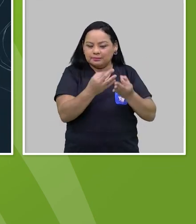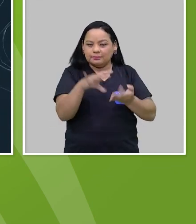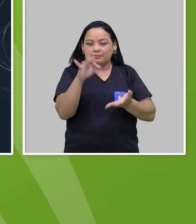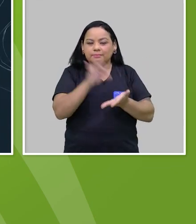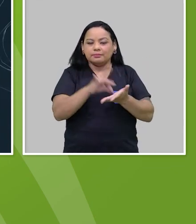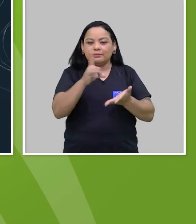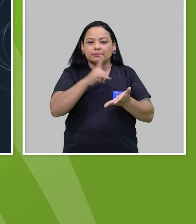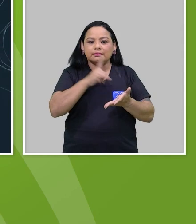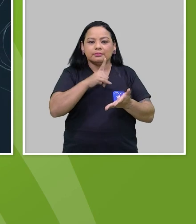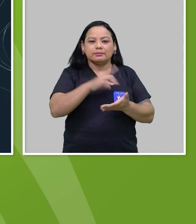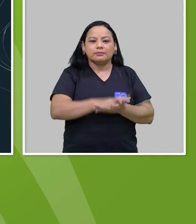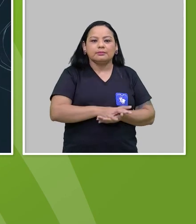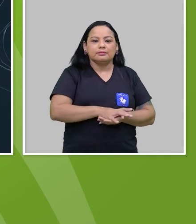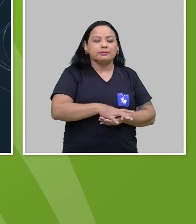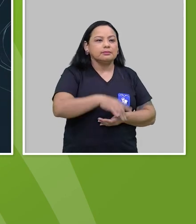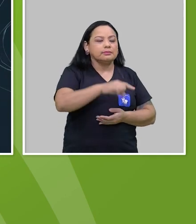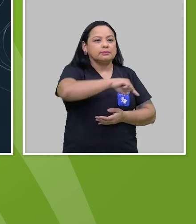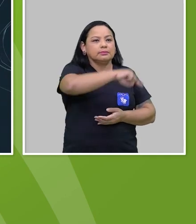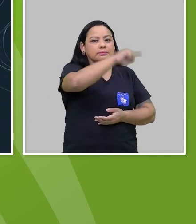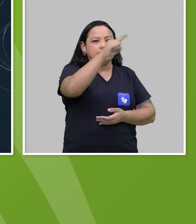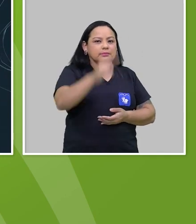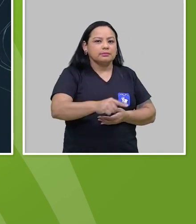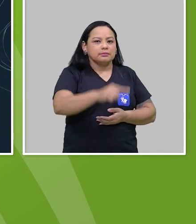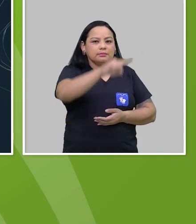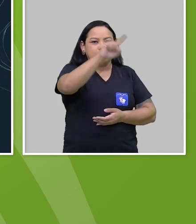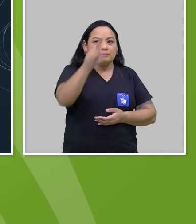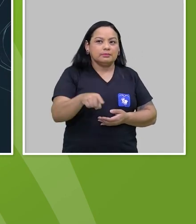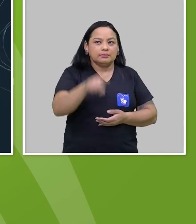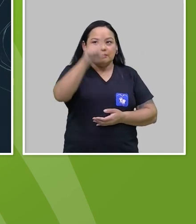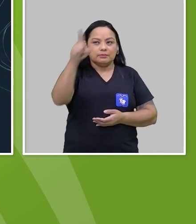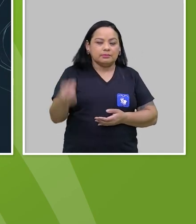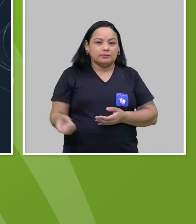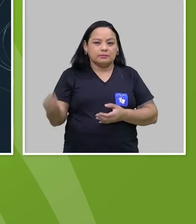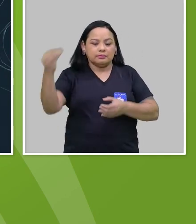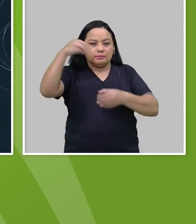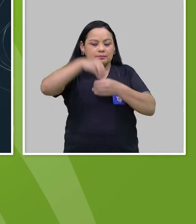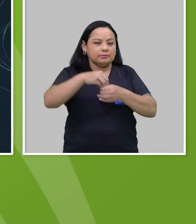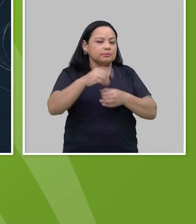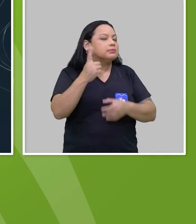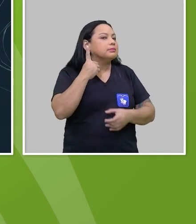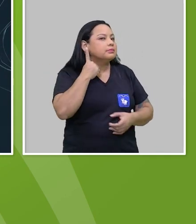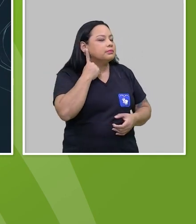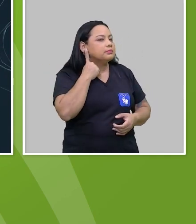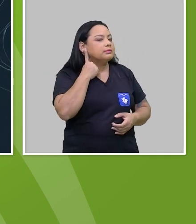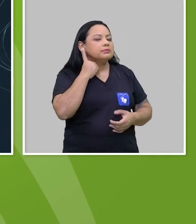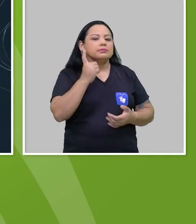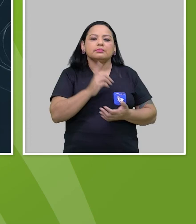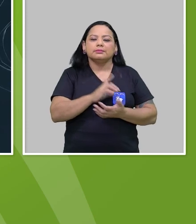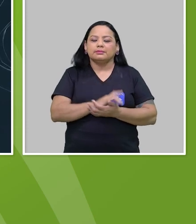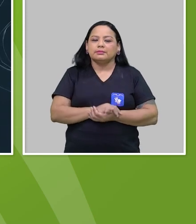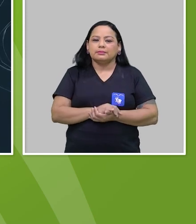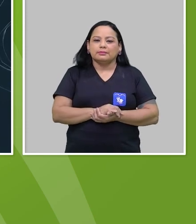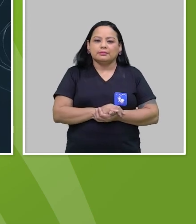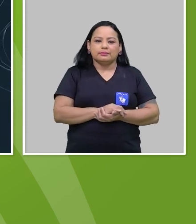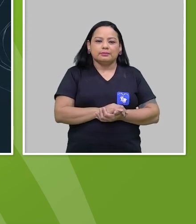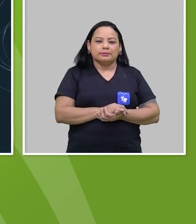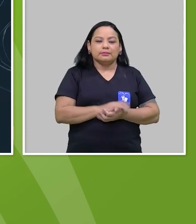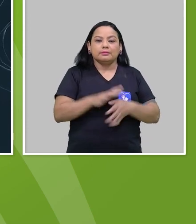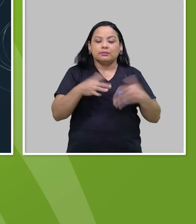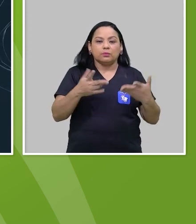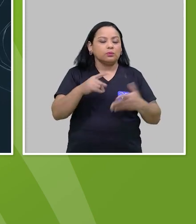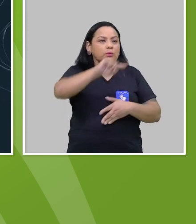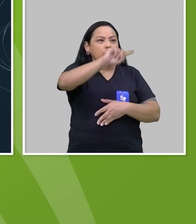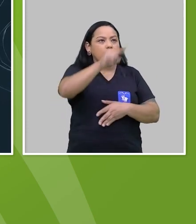ó, ondas mecânicas entrando aqui, ó, no meu aparelho auditivo. Quando essa